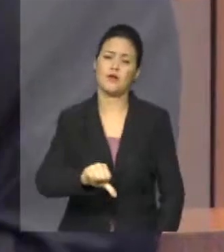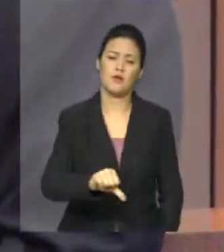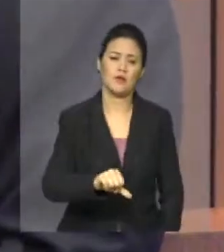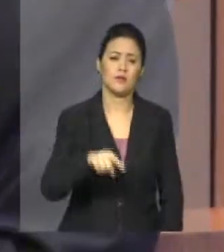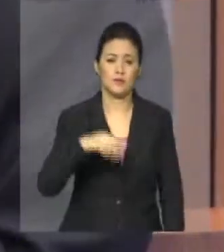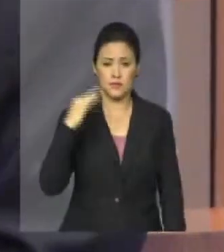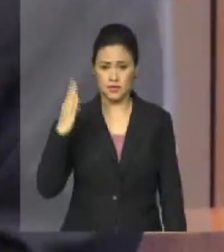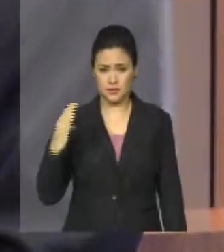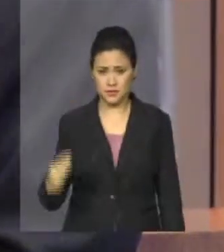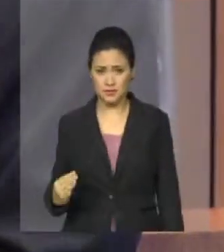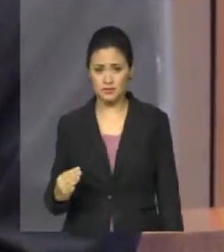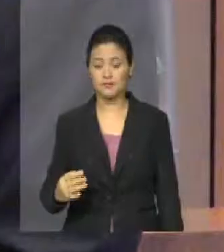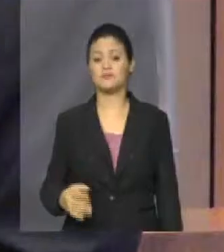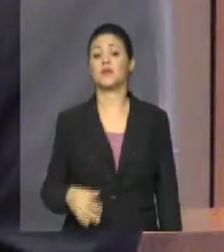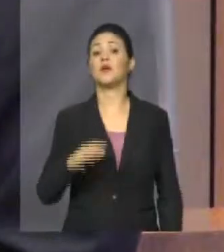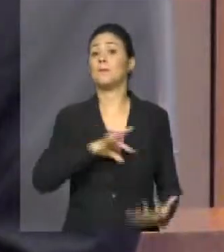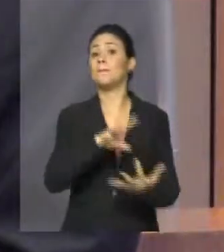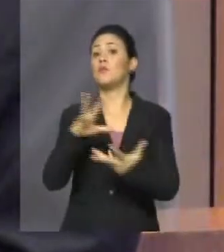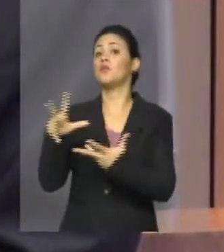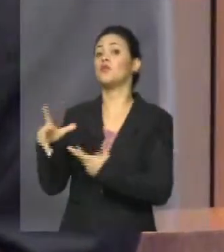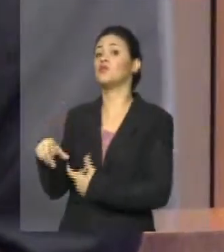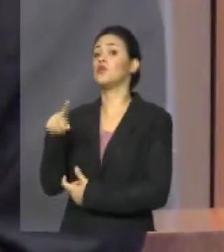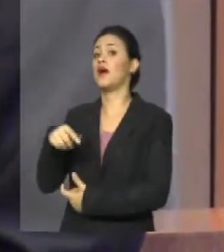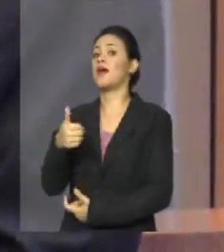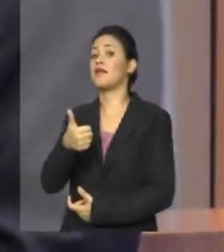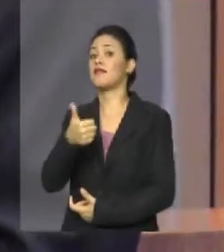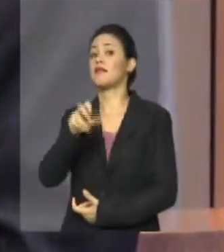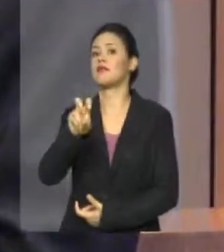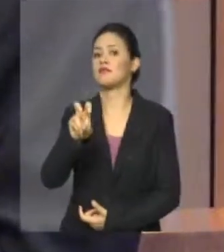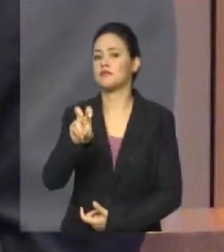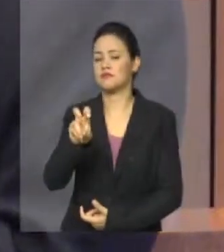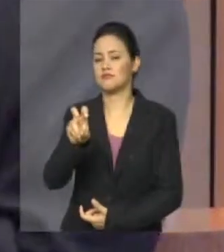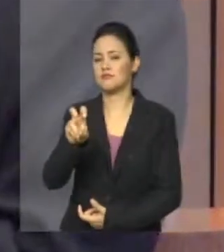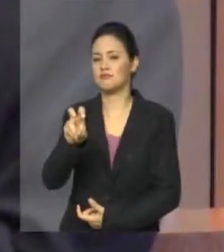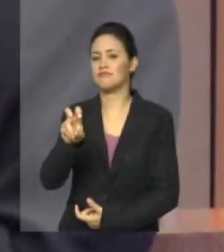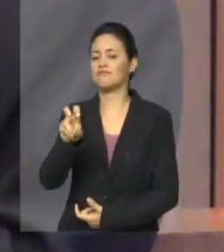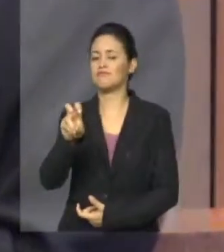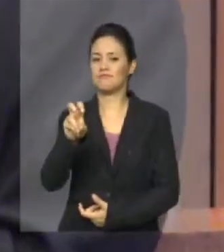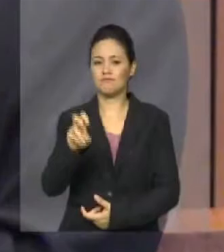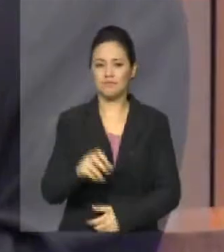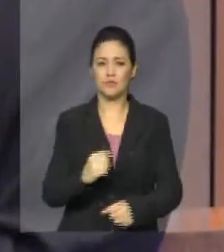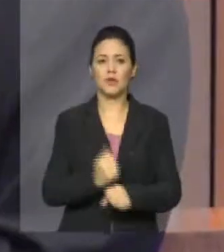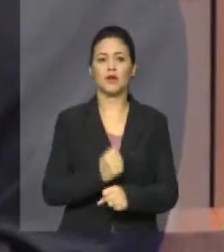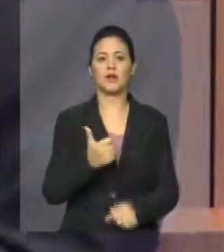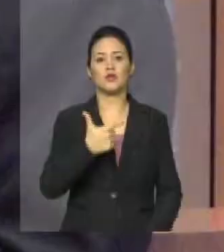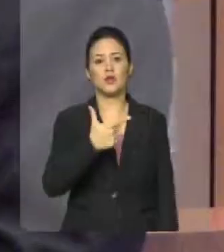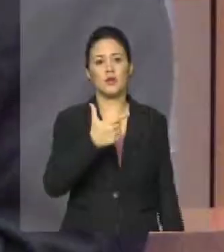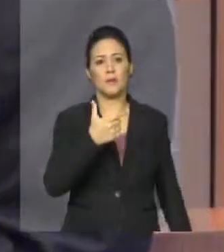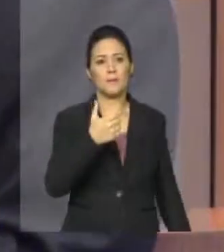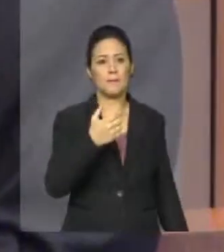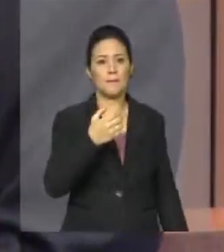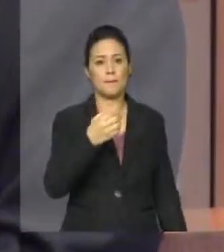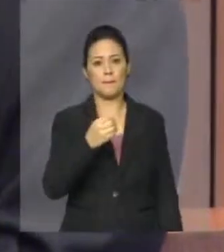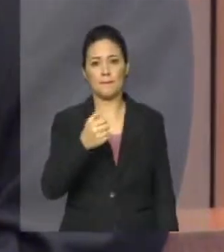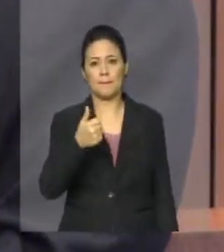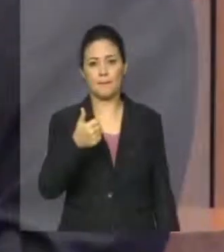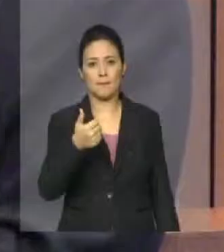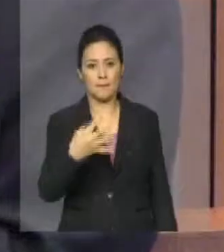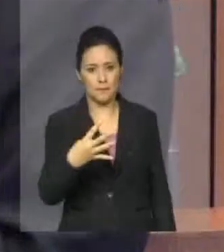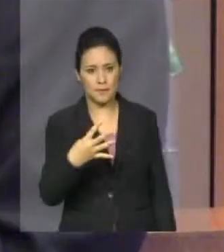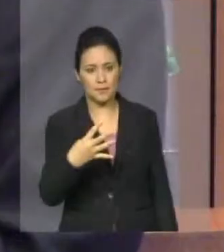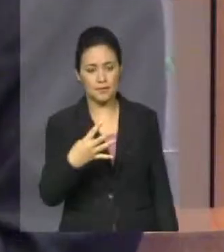a 15ª do mundo. Em 2014, São Luís